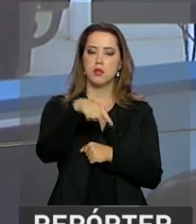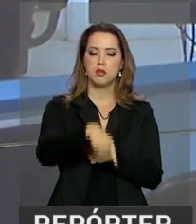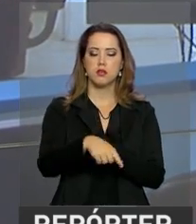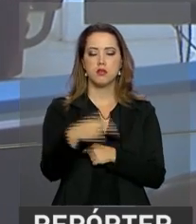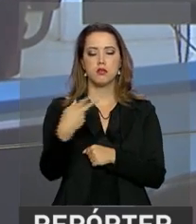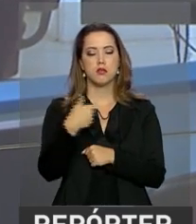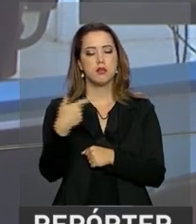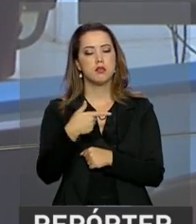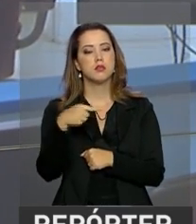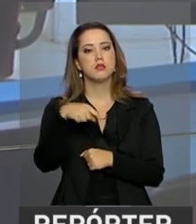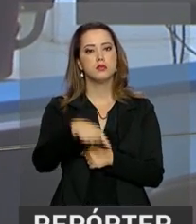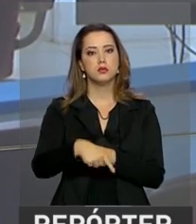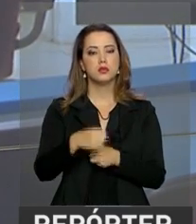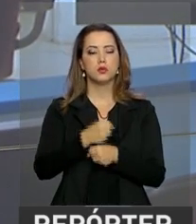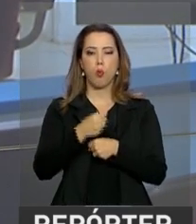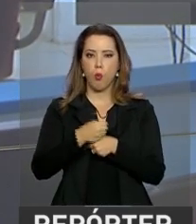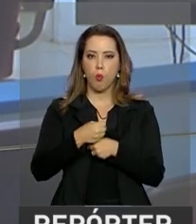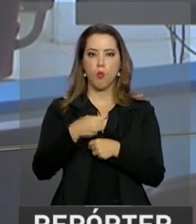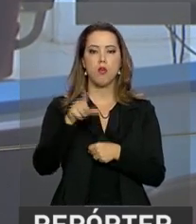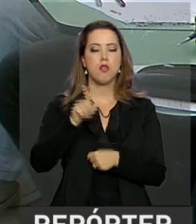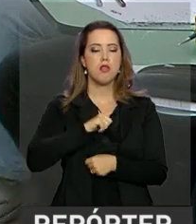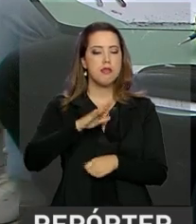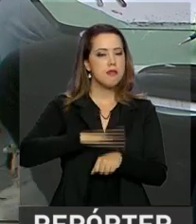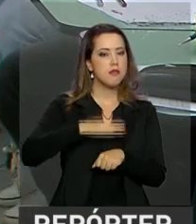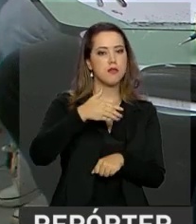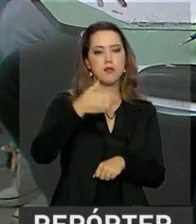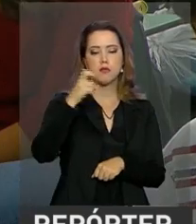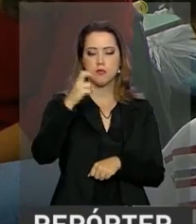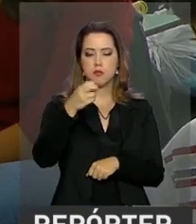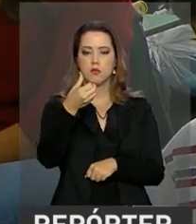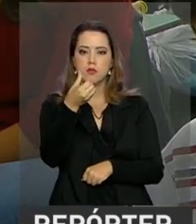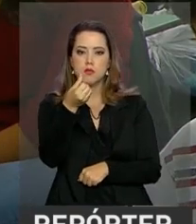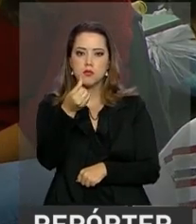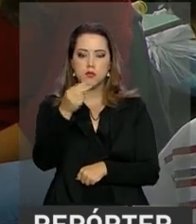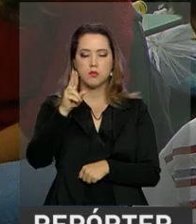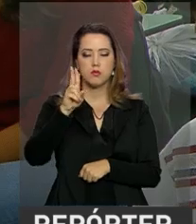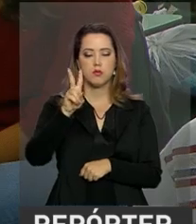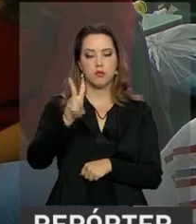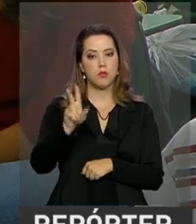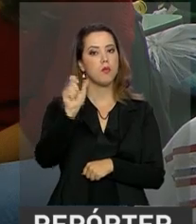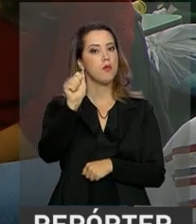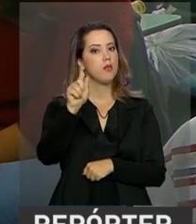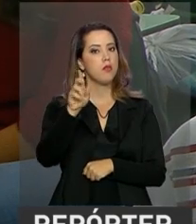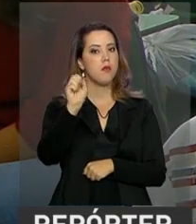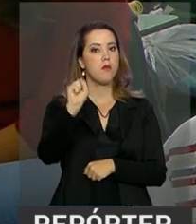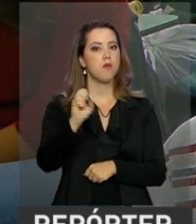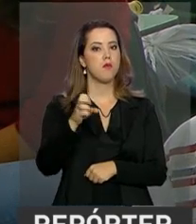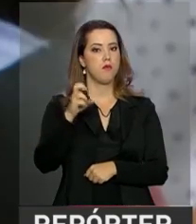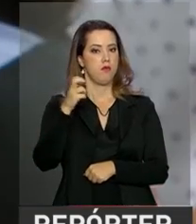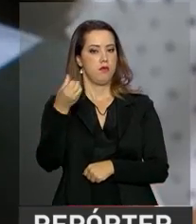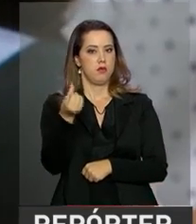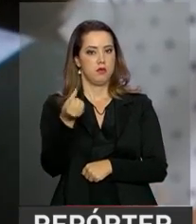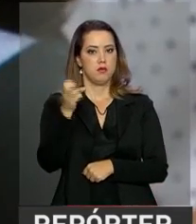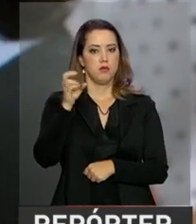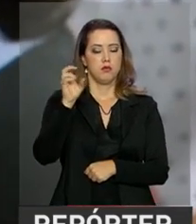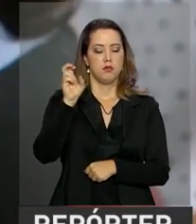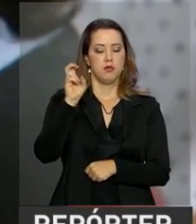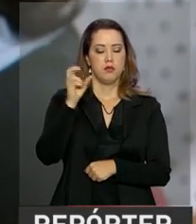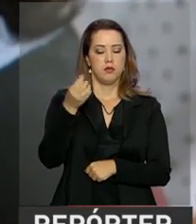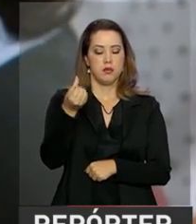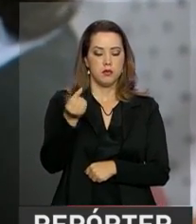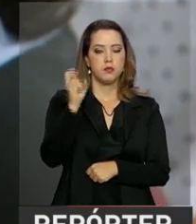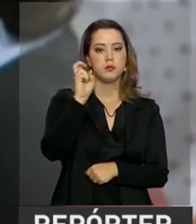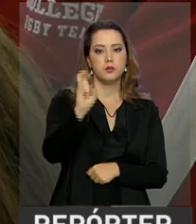edição de 2016 o Sisu oferece mais de 56.000 vagas em 65 instituições públicas de ensino superior a